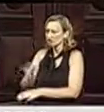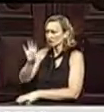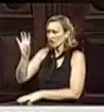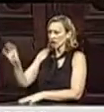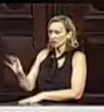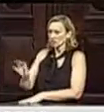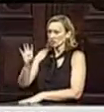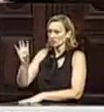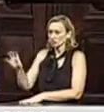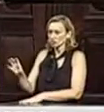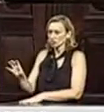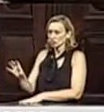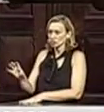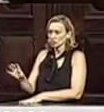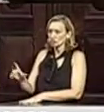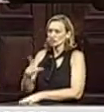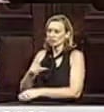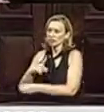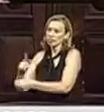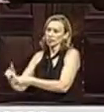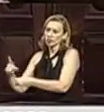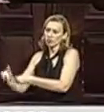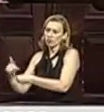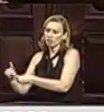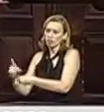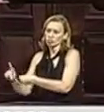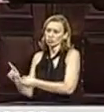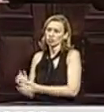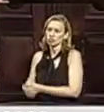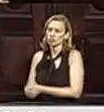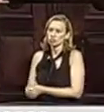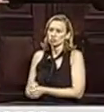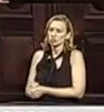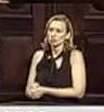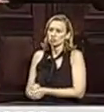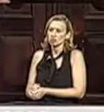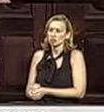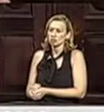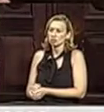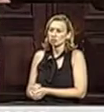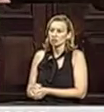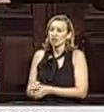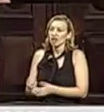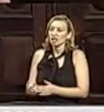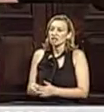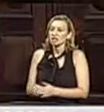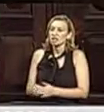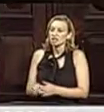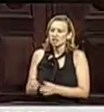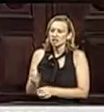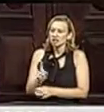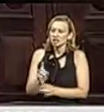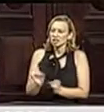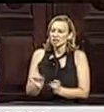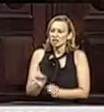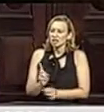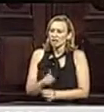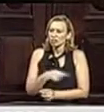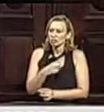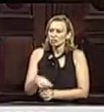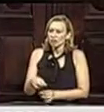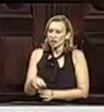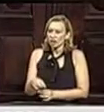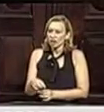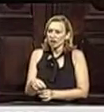impossível abrir mão de todos os impostos federais, abrir mão do ICMS e pior, Eliomar, no futuro,